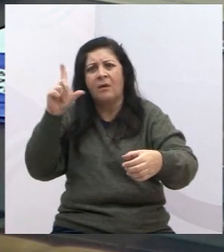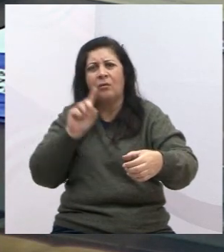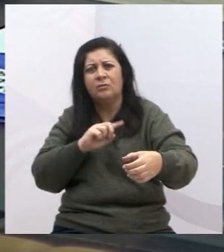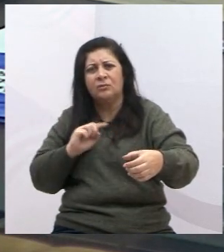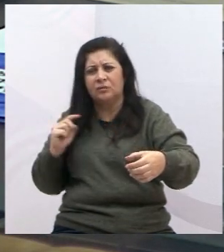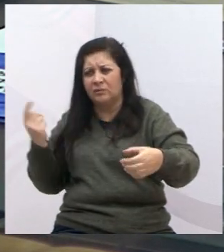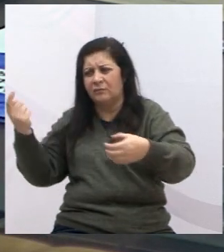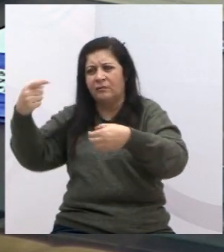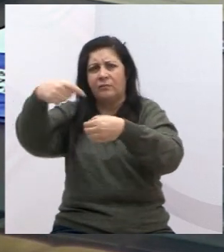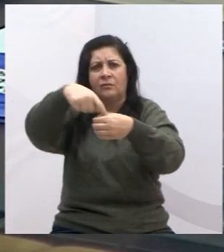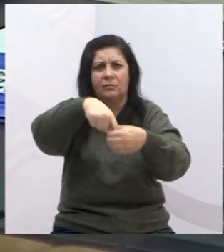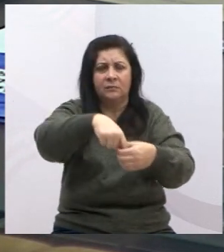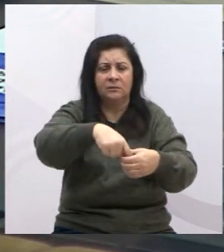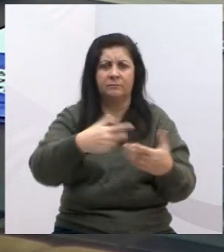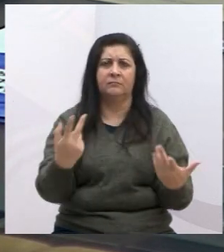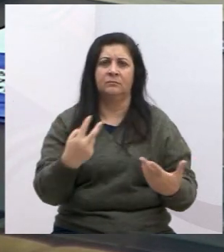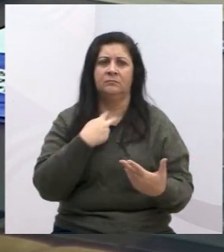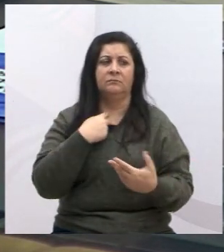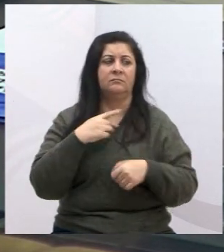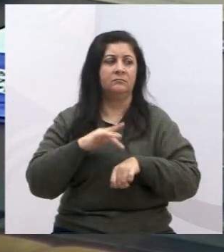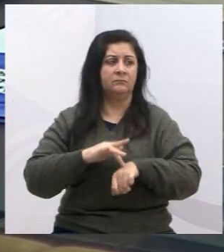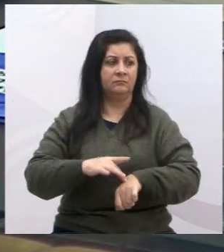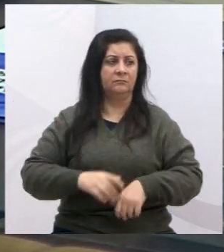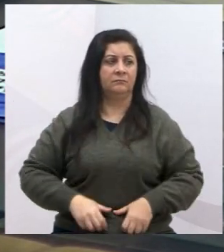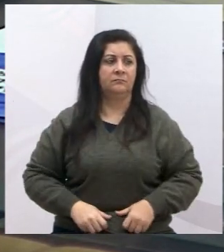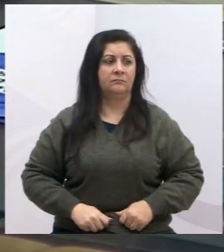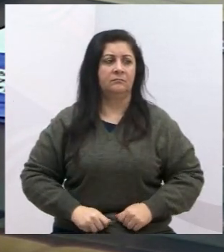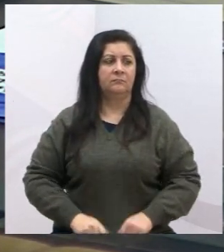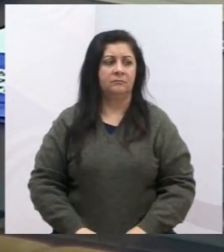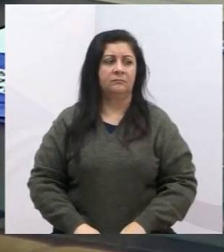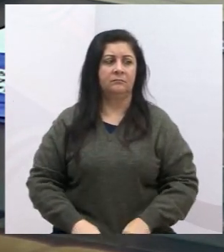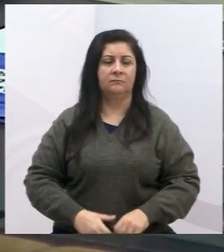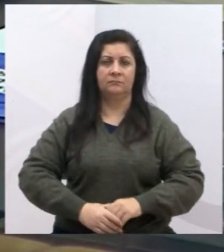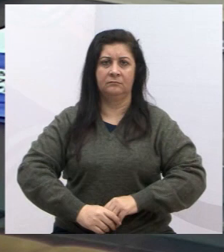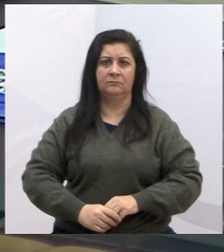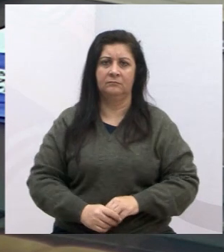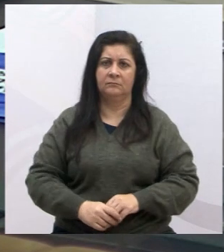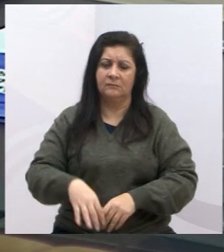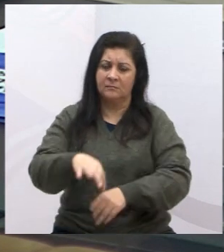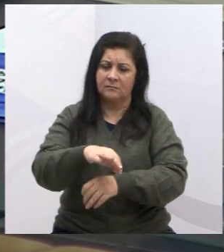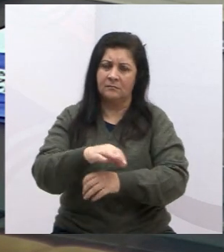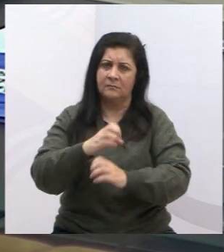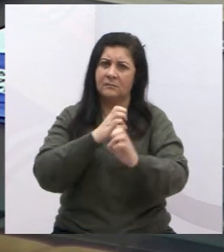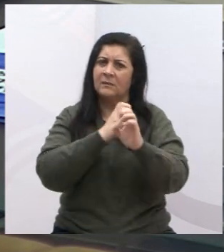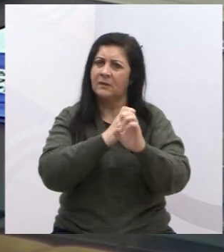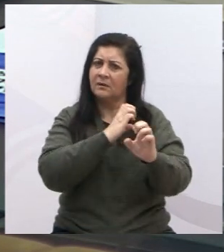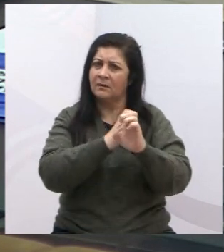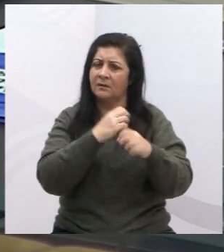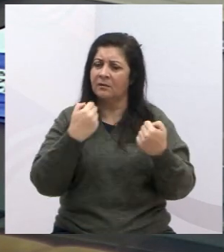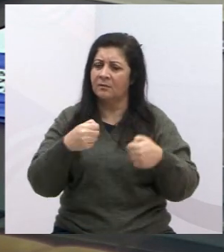para voltar. Não pode, eles têm que tomar essa providência. Os engenheiros têm que ver essa situação.